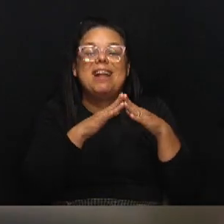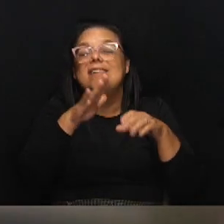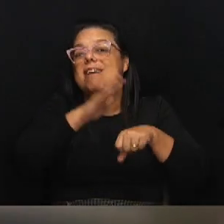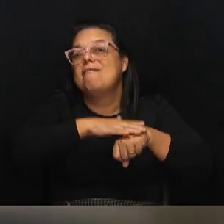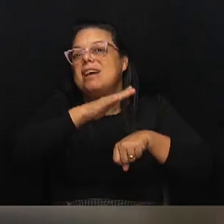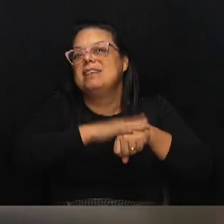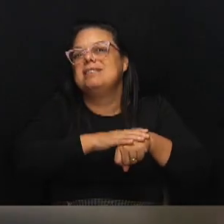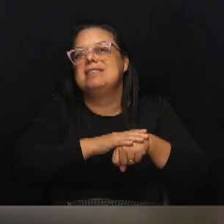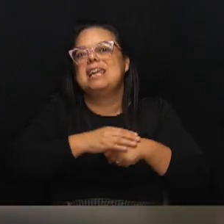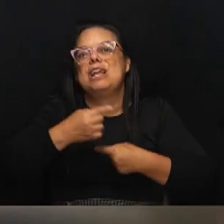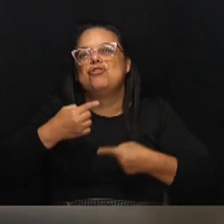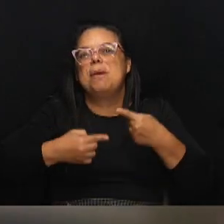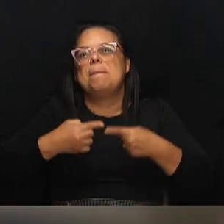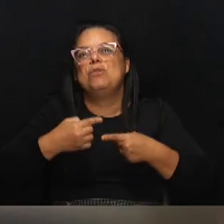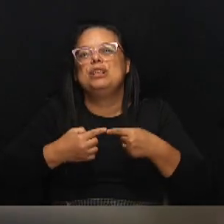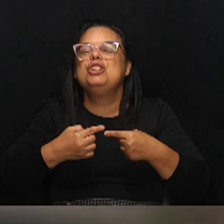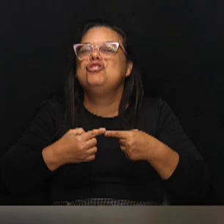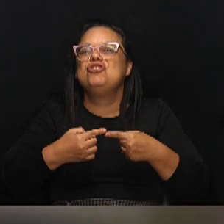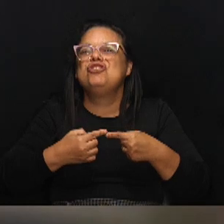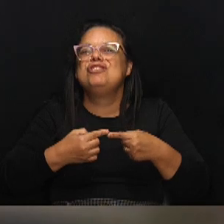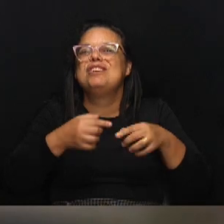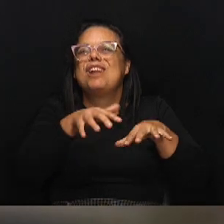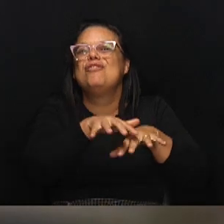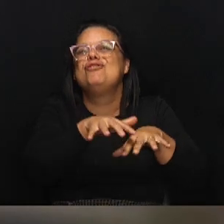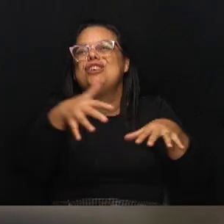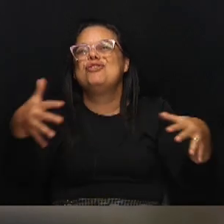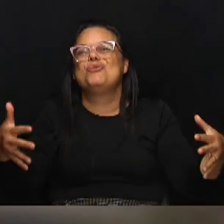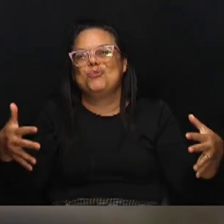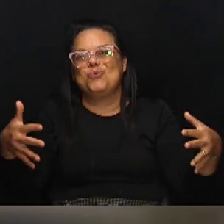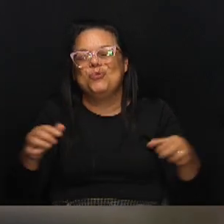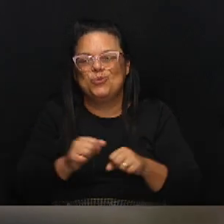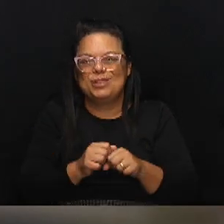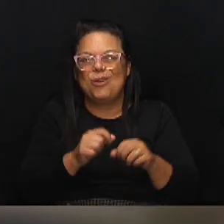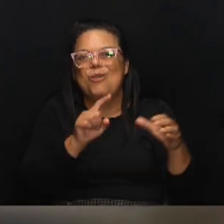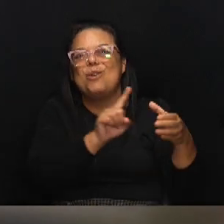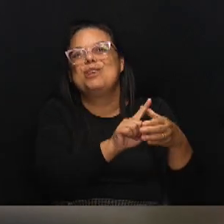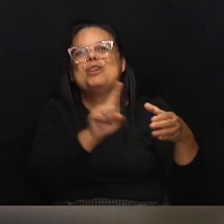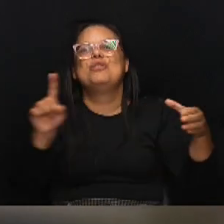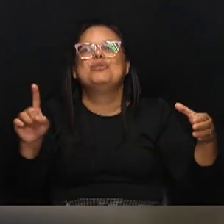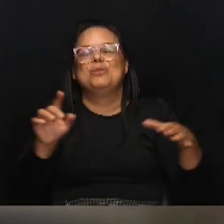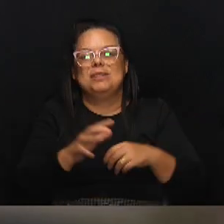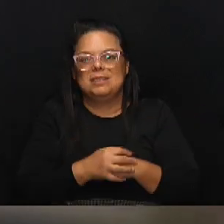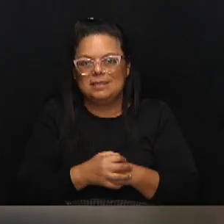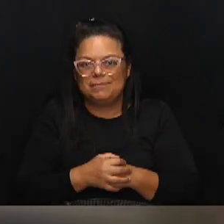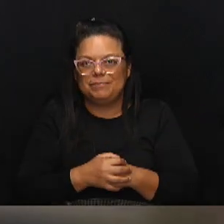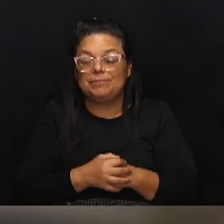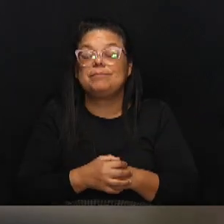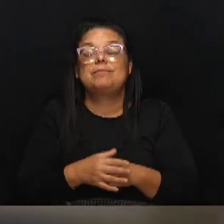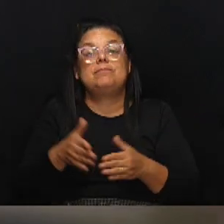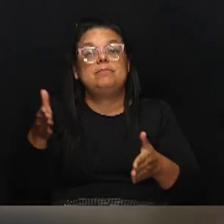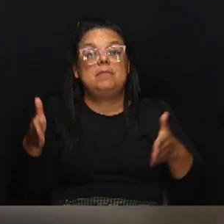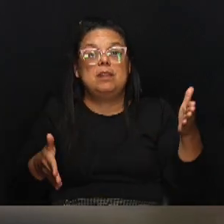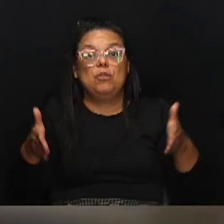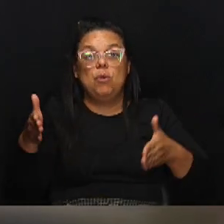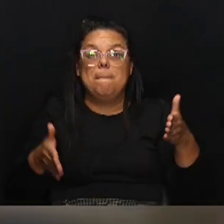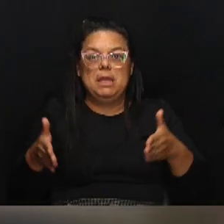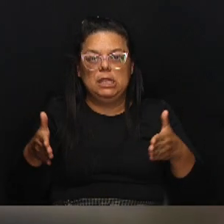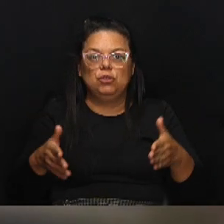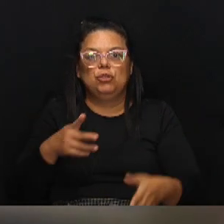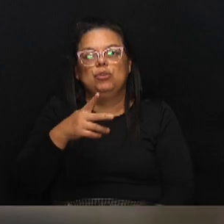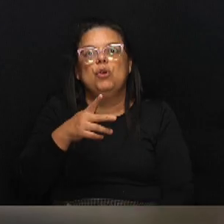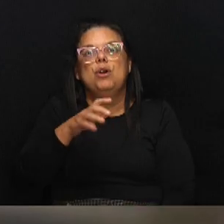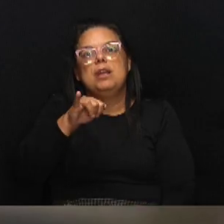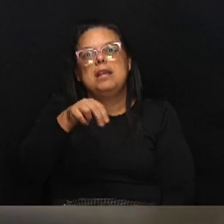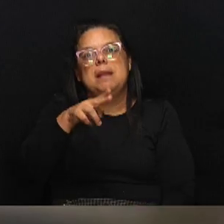de uma política de exclusão que consolidava o poder patriarcal. Durante os tempos do Império, um